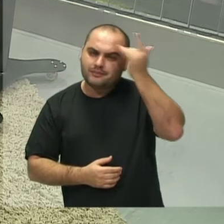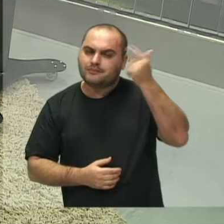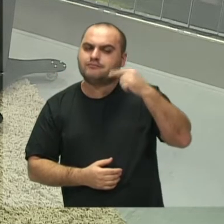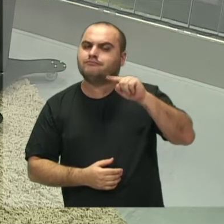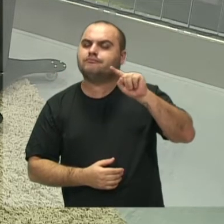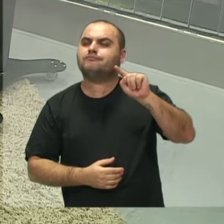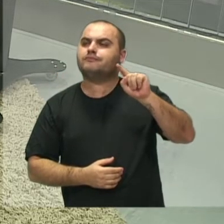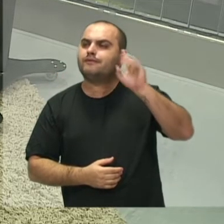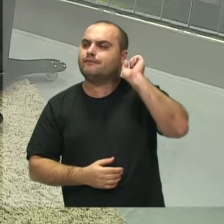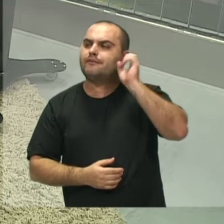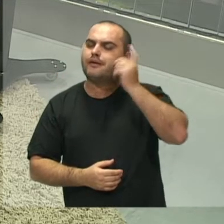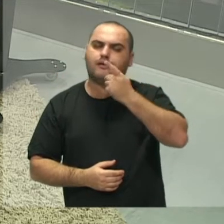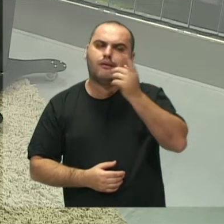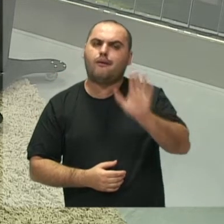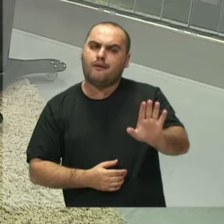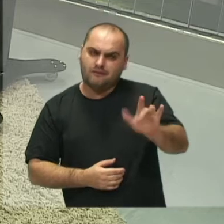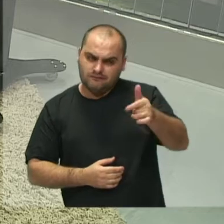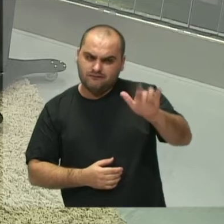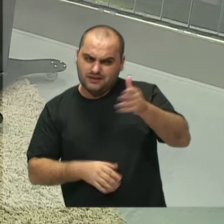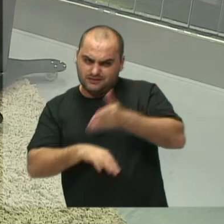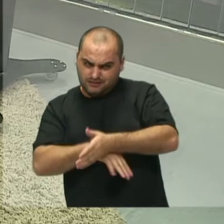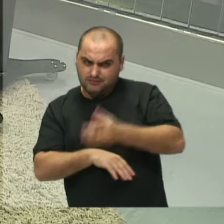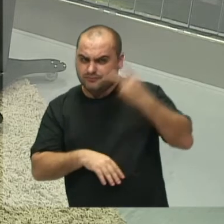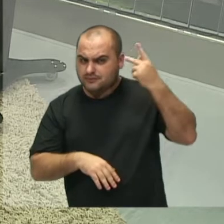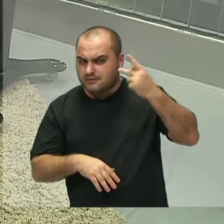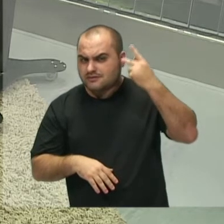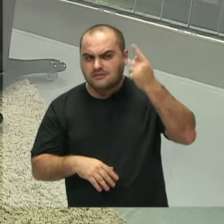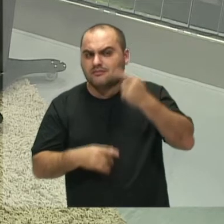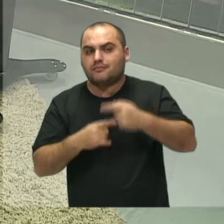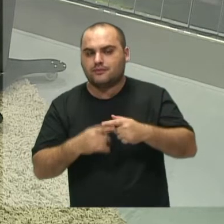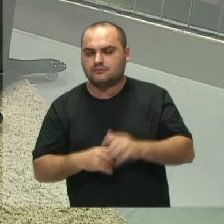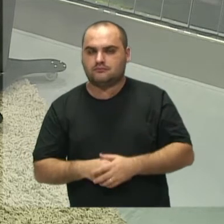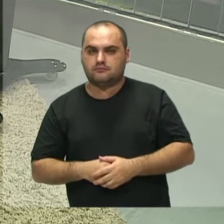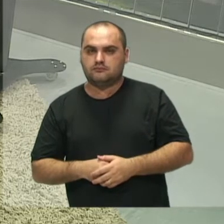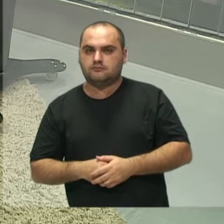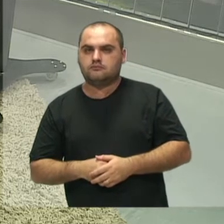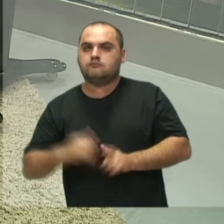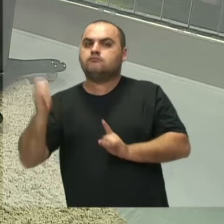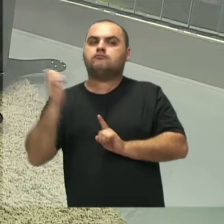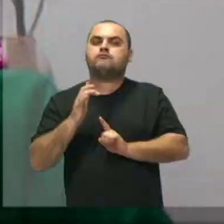para a política, você se inspirou em alguém, o que aconteceu?